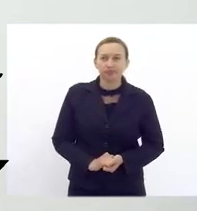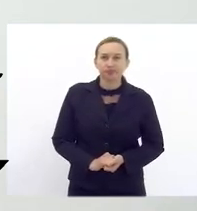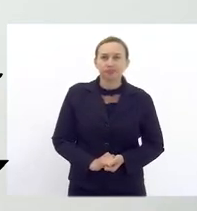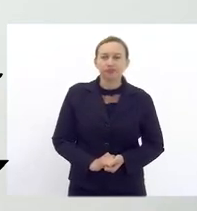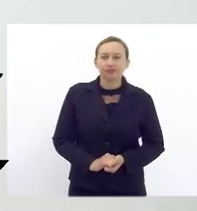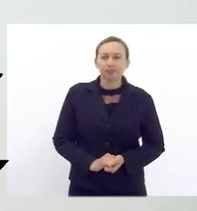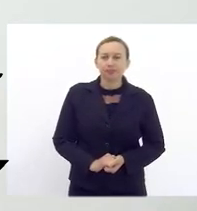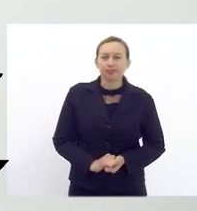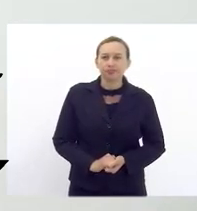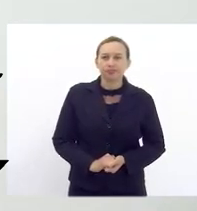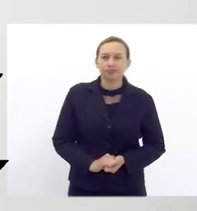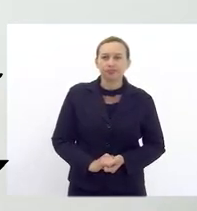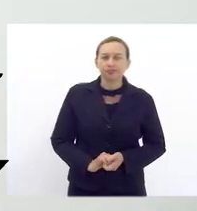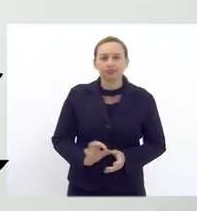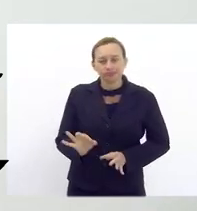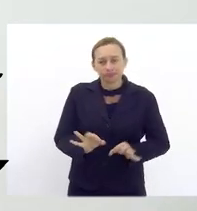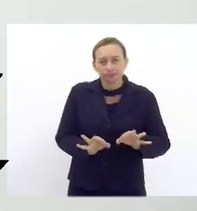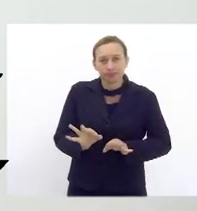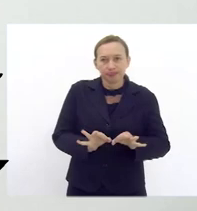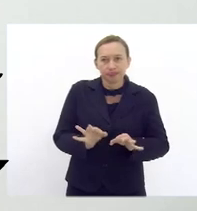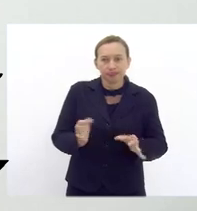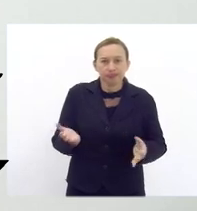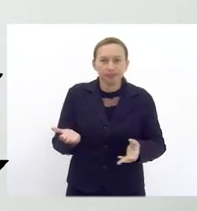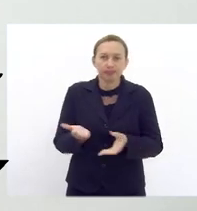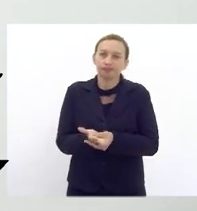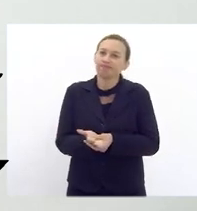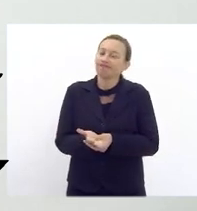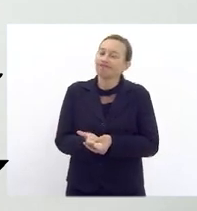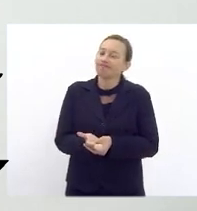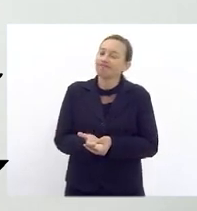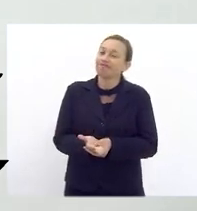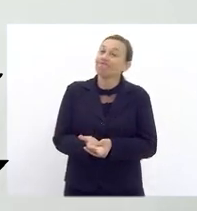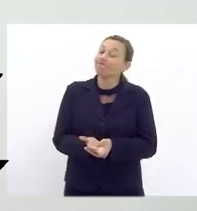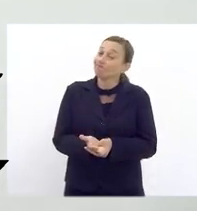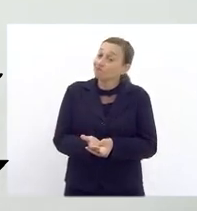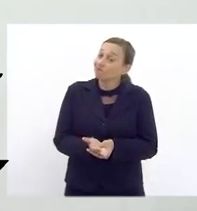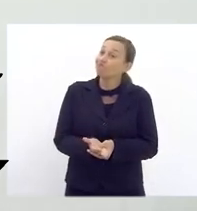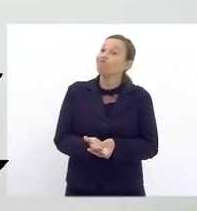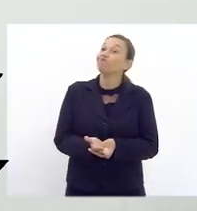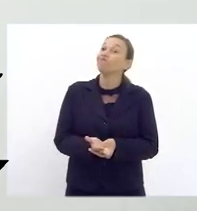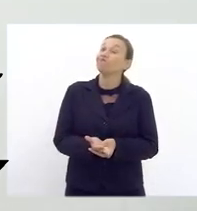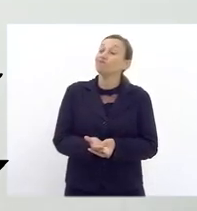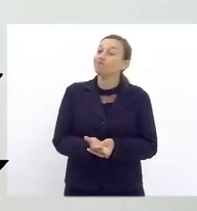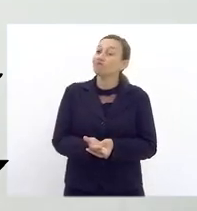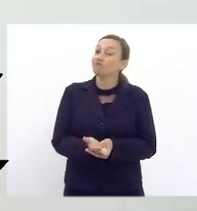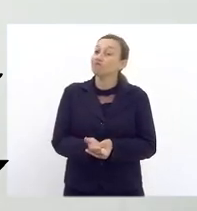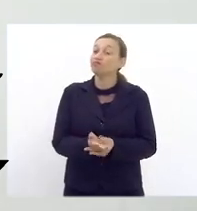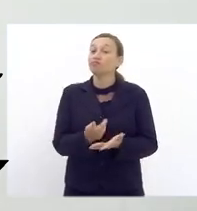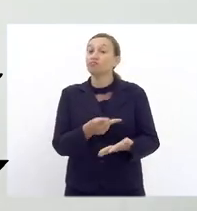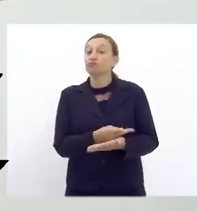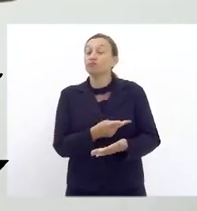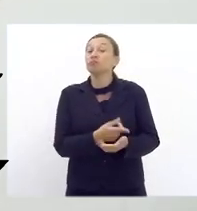o preparar deste processo é que está sendo negligenciado porque porque